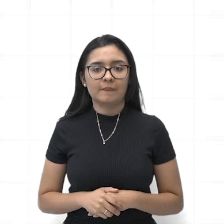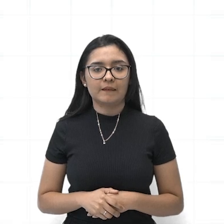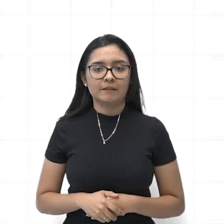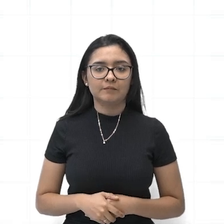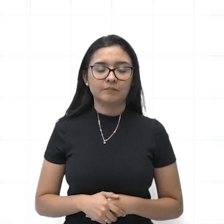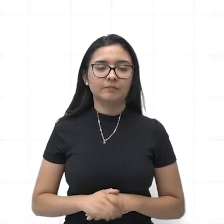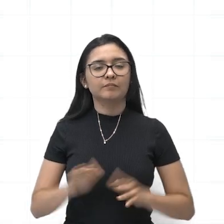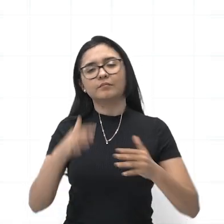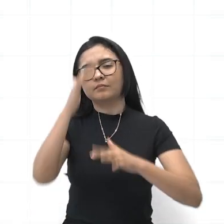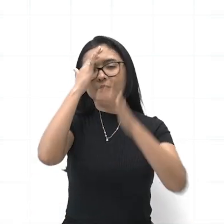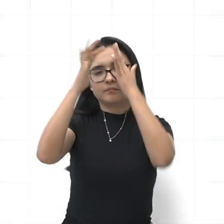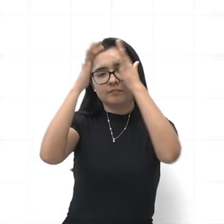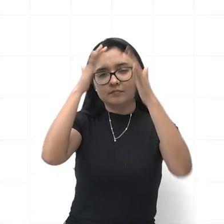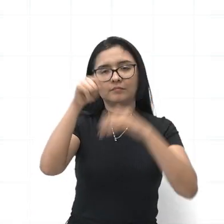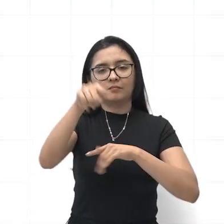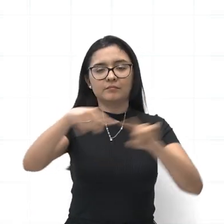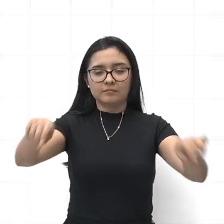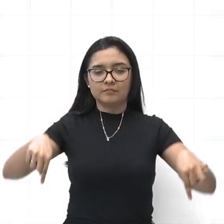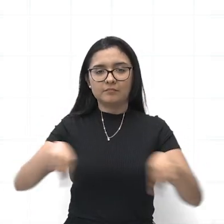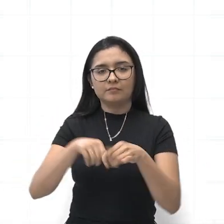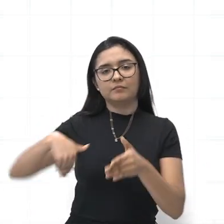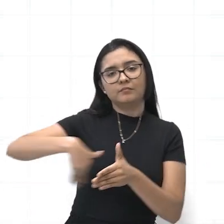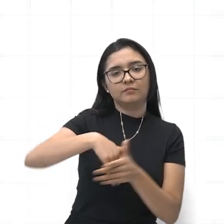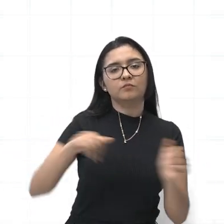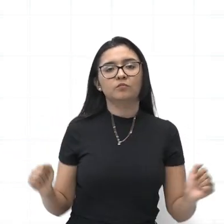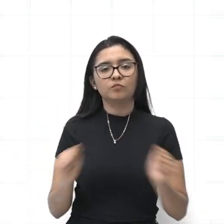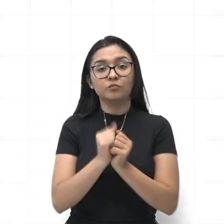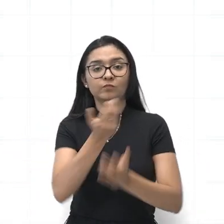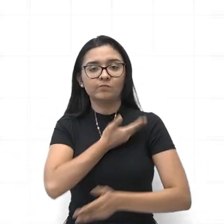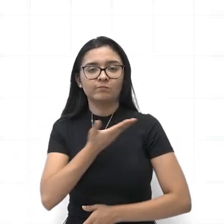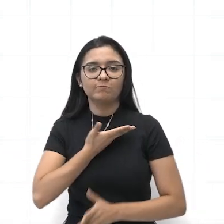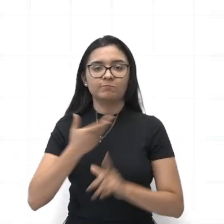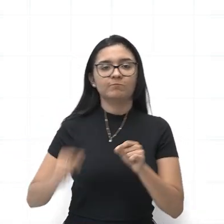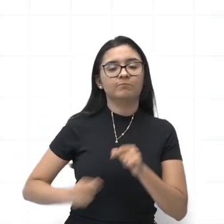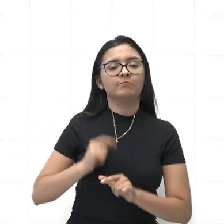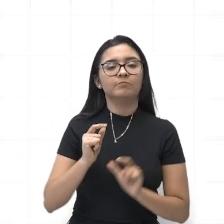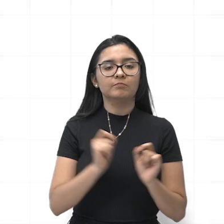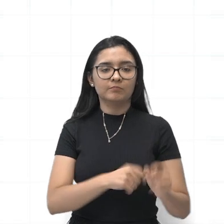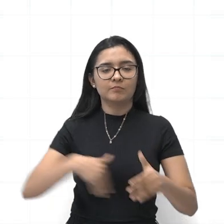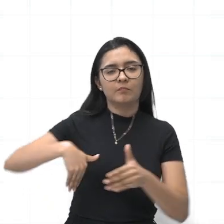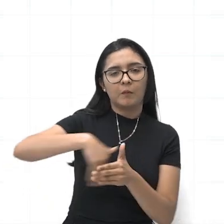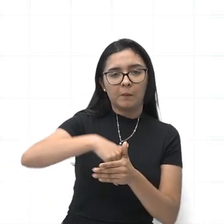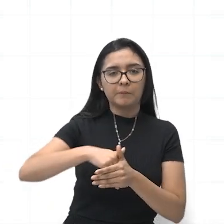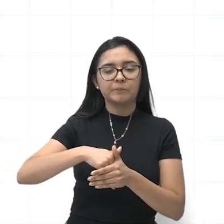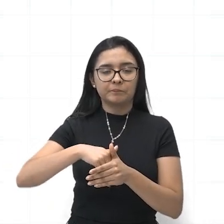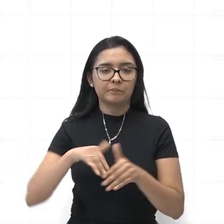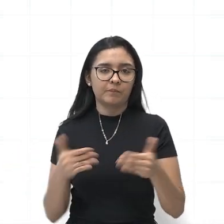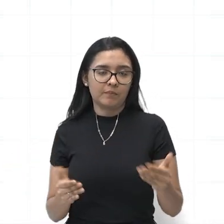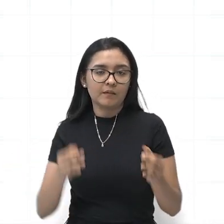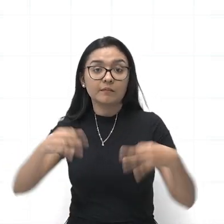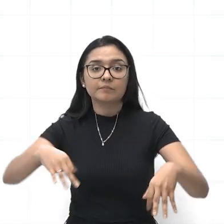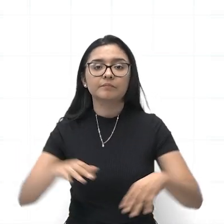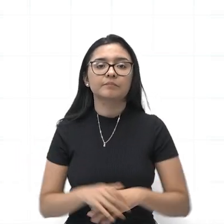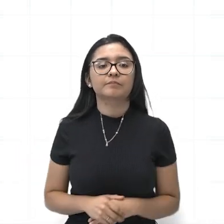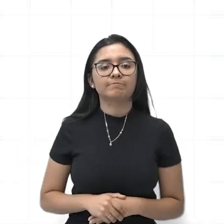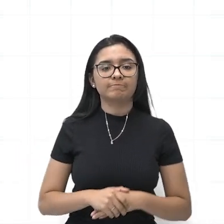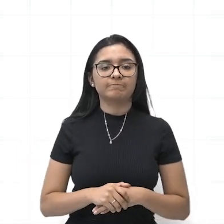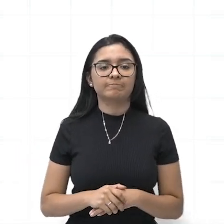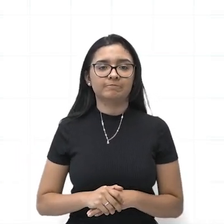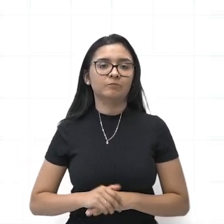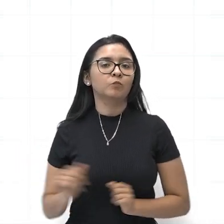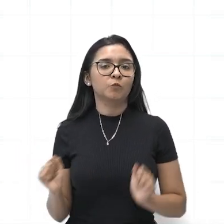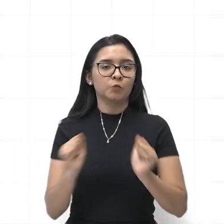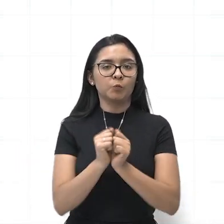Então, imaginem-se no campo com seus coleguinhas praticando aquela peladinha, né? Aquele